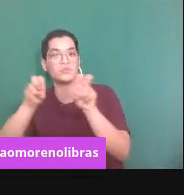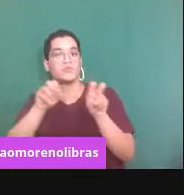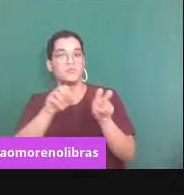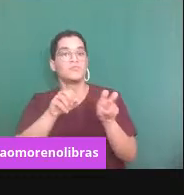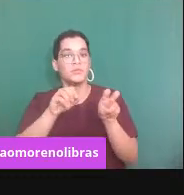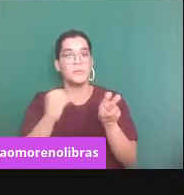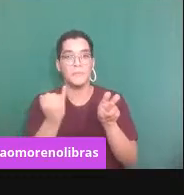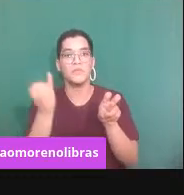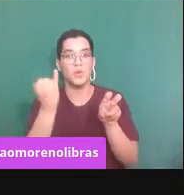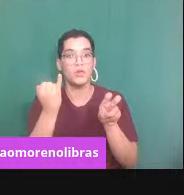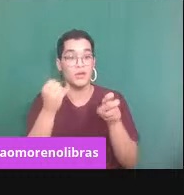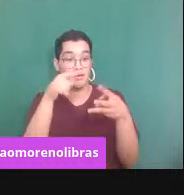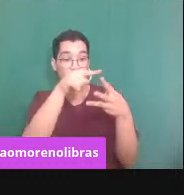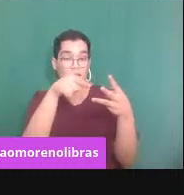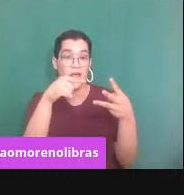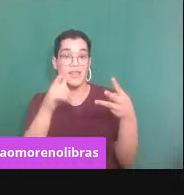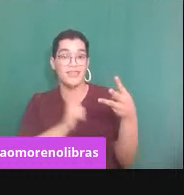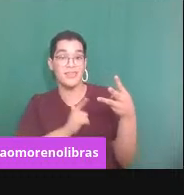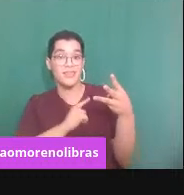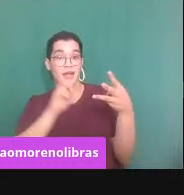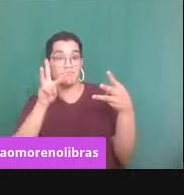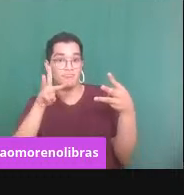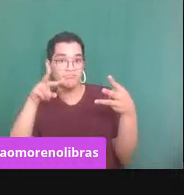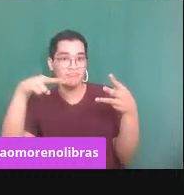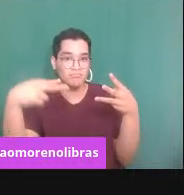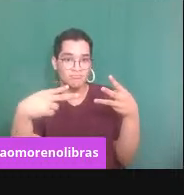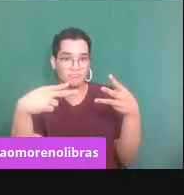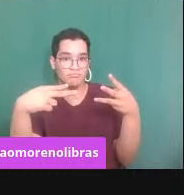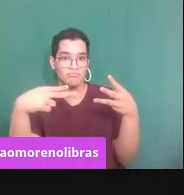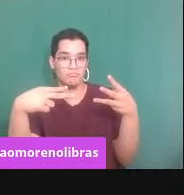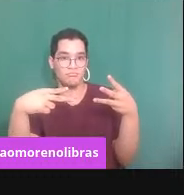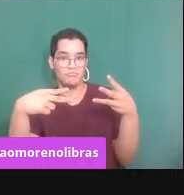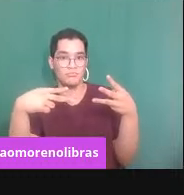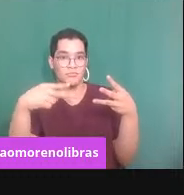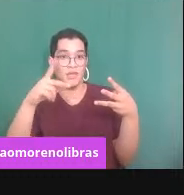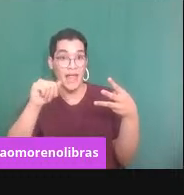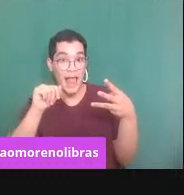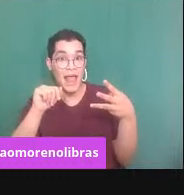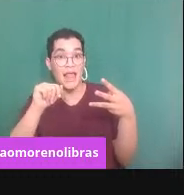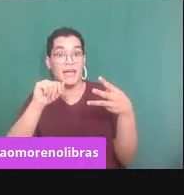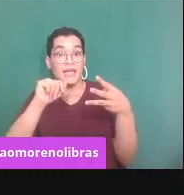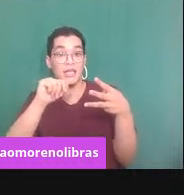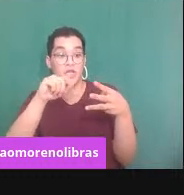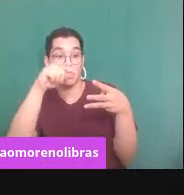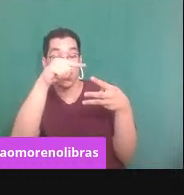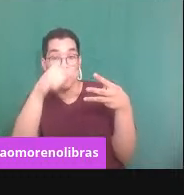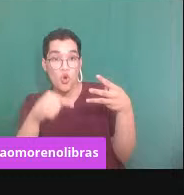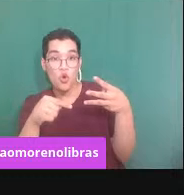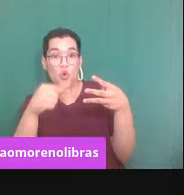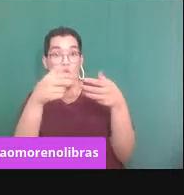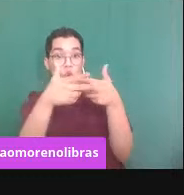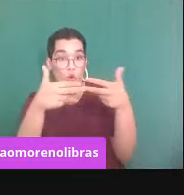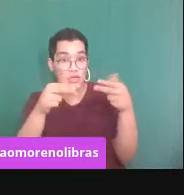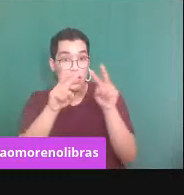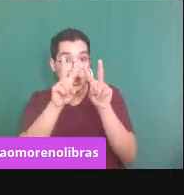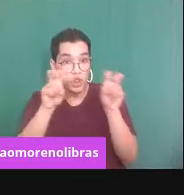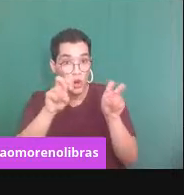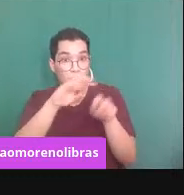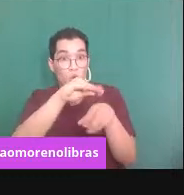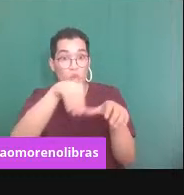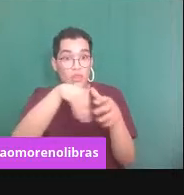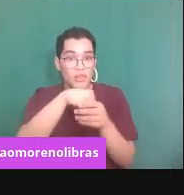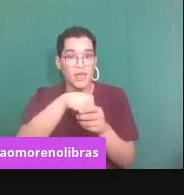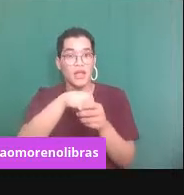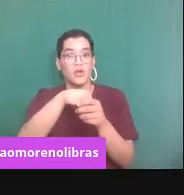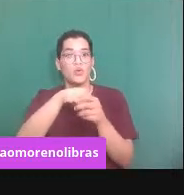pesquisadores. Mas são tópicos dentro de realidades, né? Que em diálogo com vozes teóricas